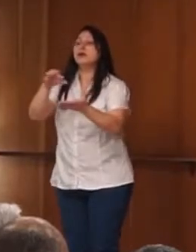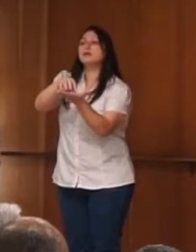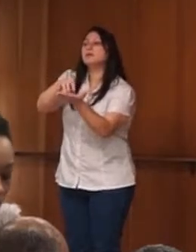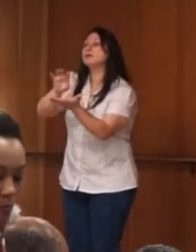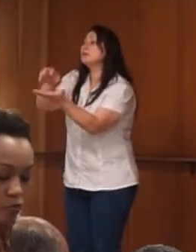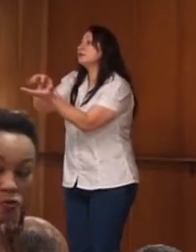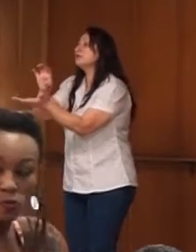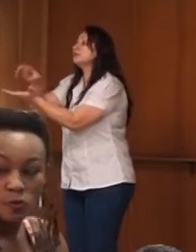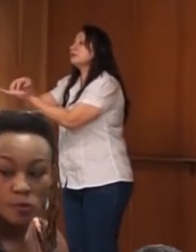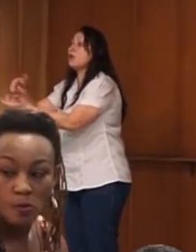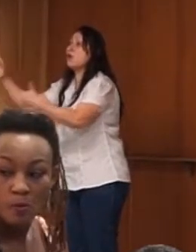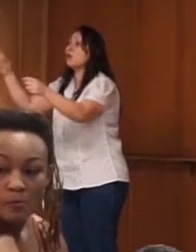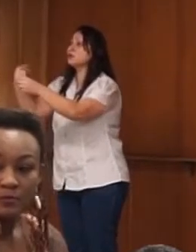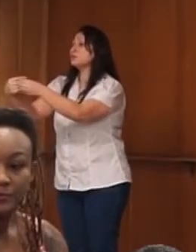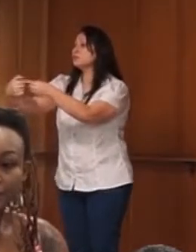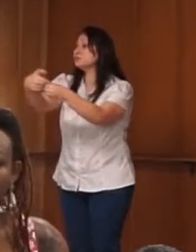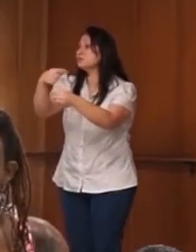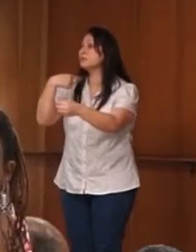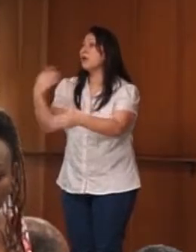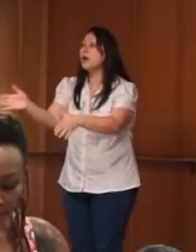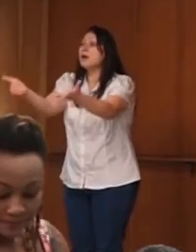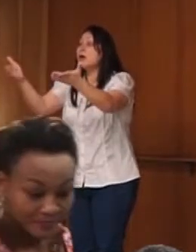tirar mais. O saco é um só.